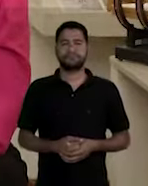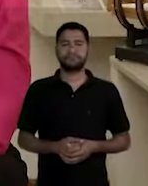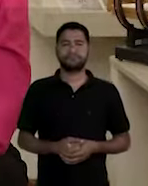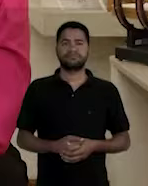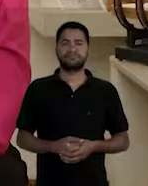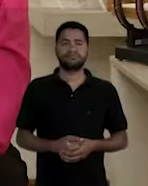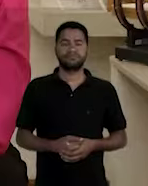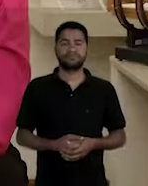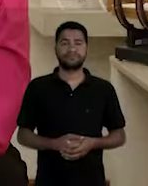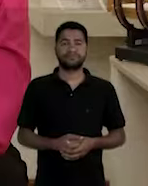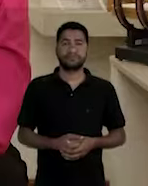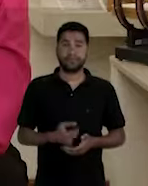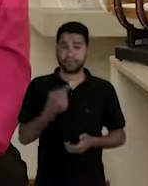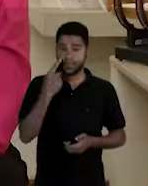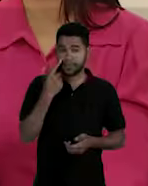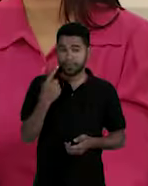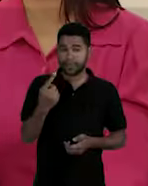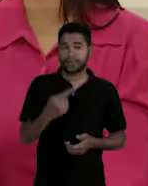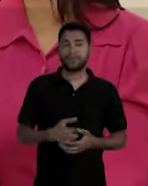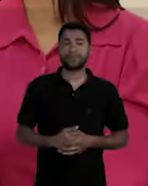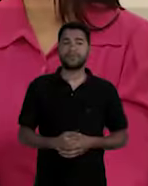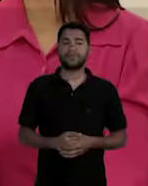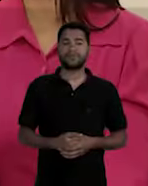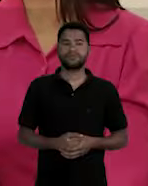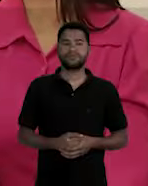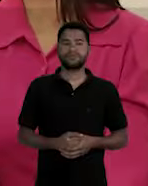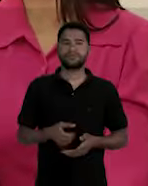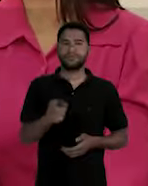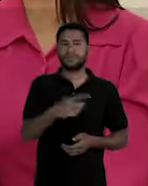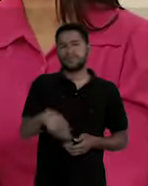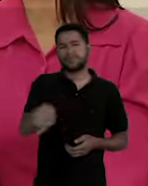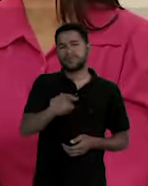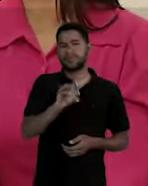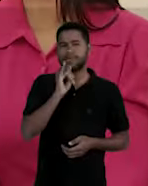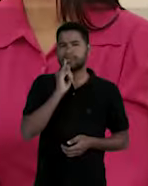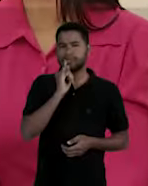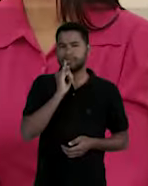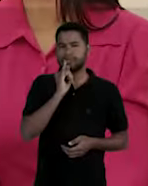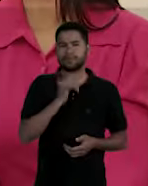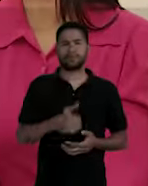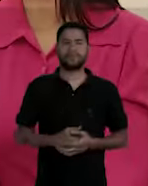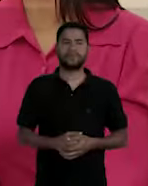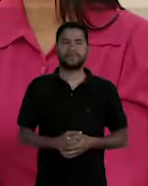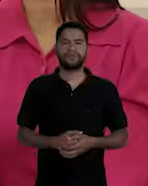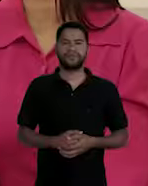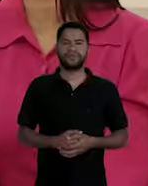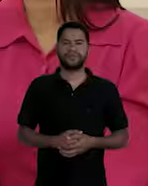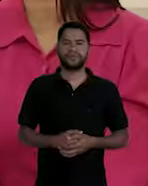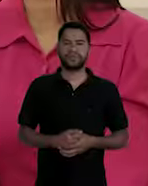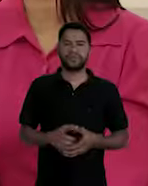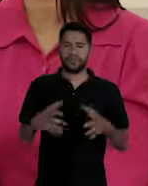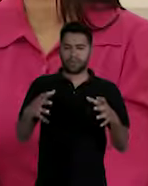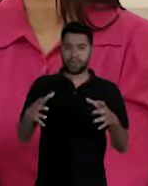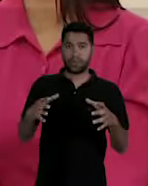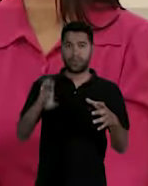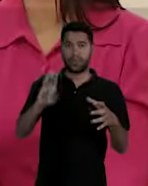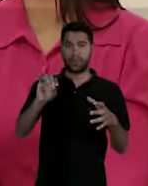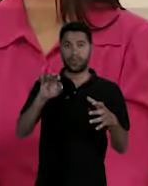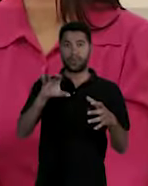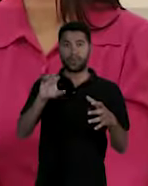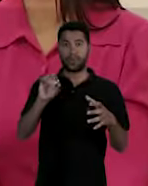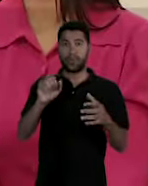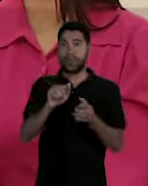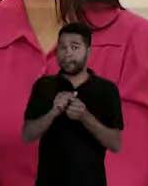Aí, professora Suzana, veja bem, quando você pega, né, um botijão explodindo, isso